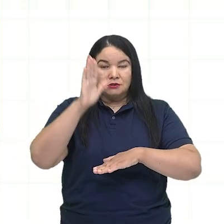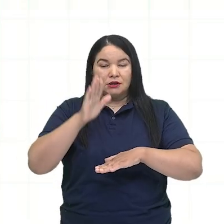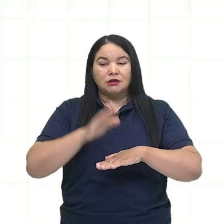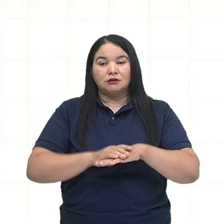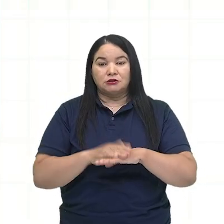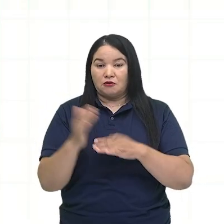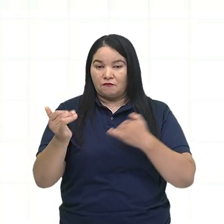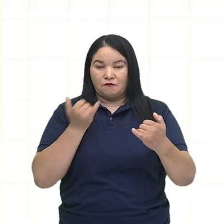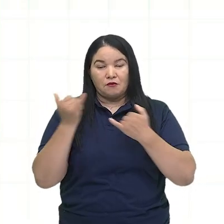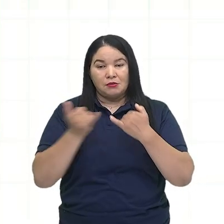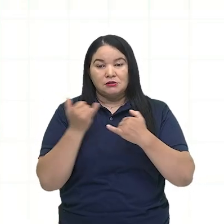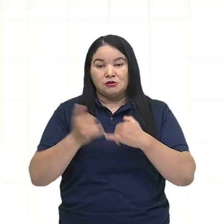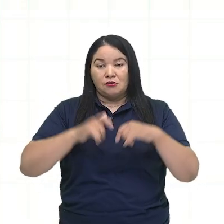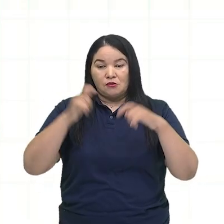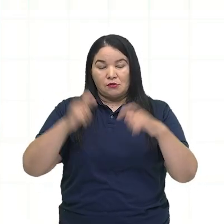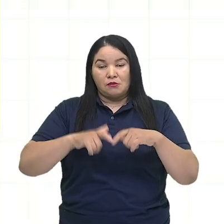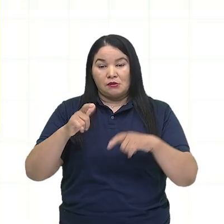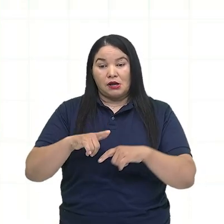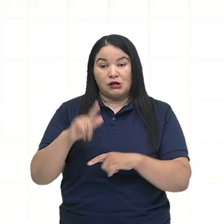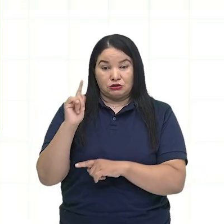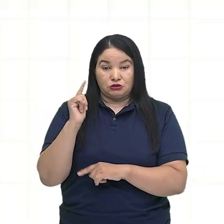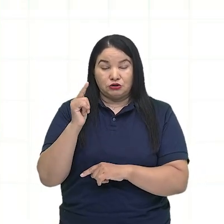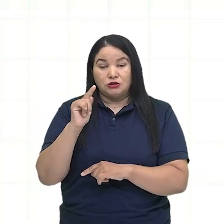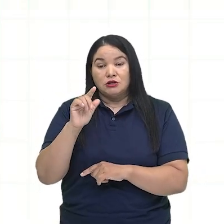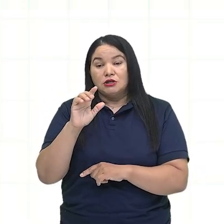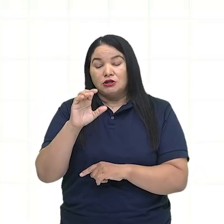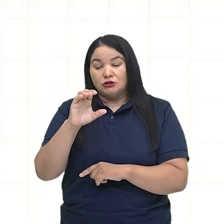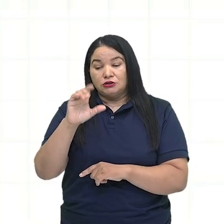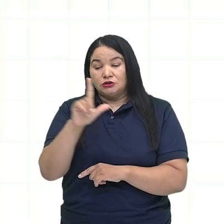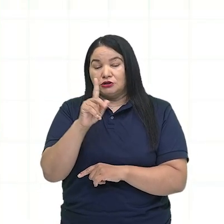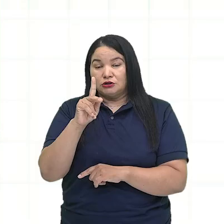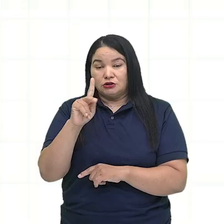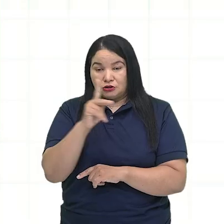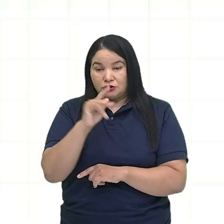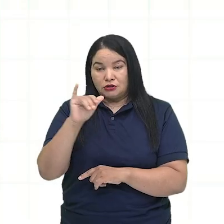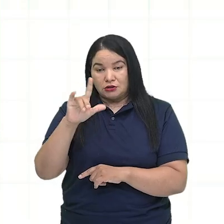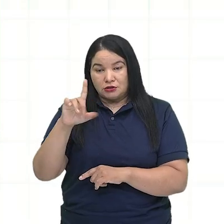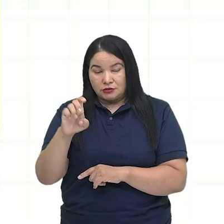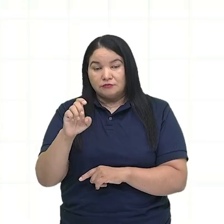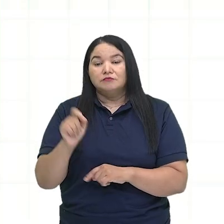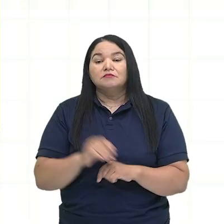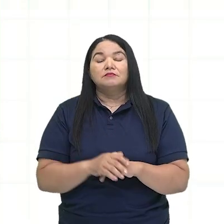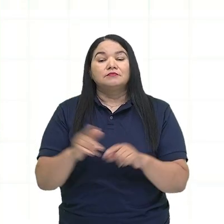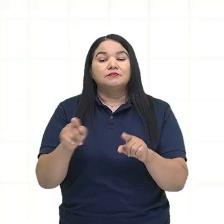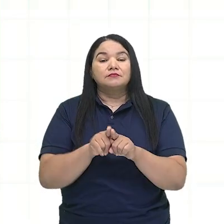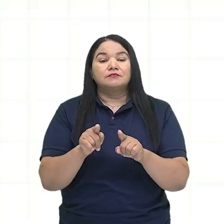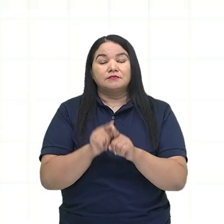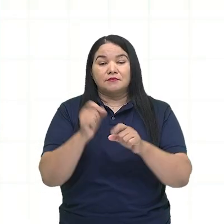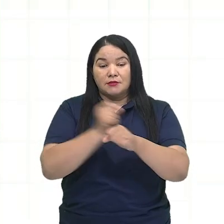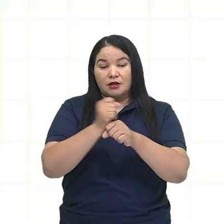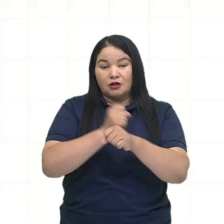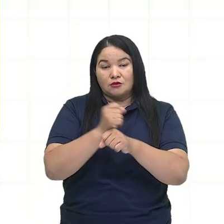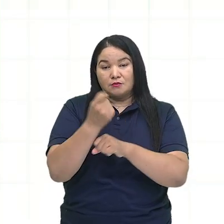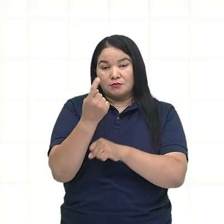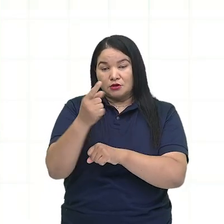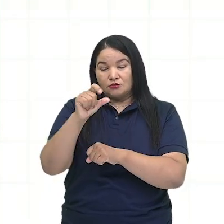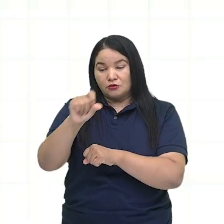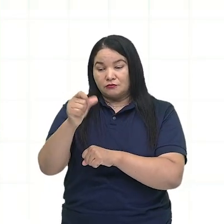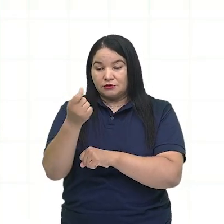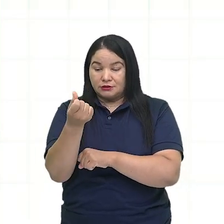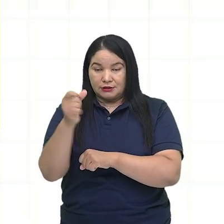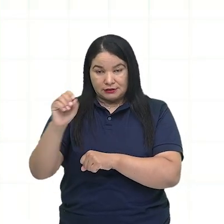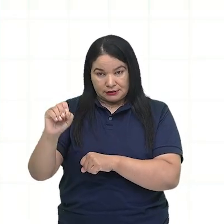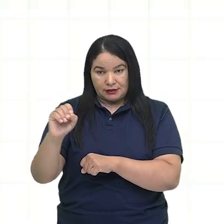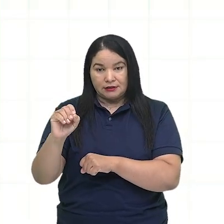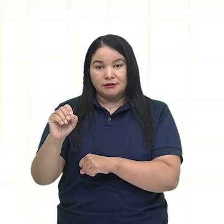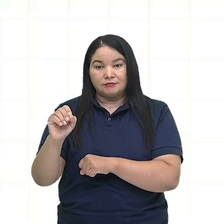ali, que aconteceu no Chile, também aqui, né, um país da nossa América do Sul, lá no ano de